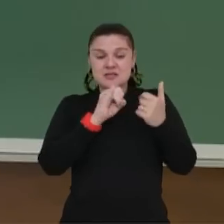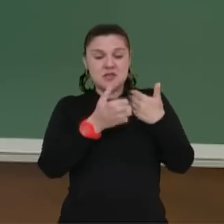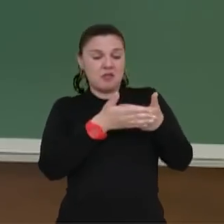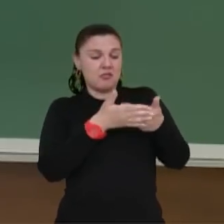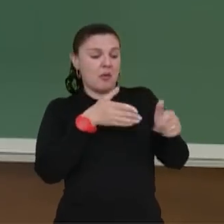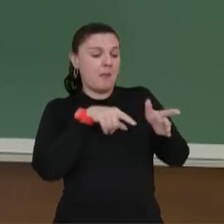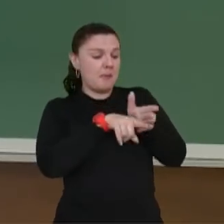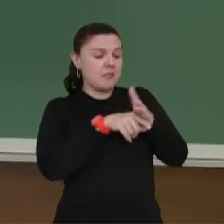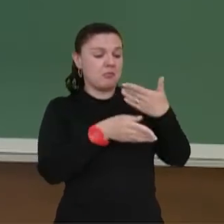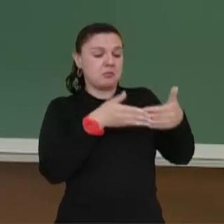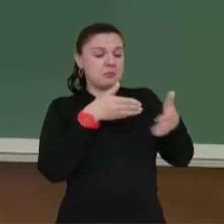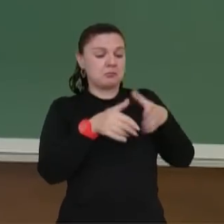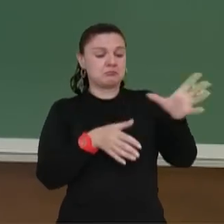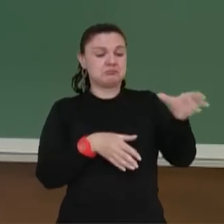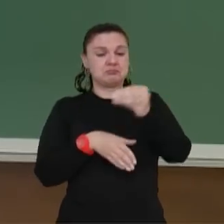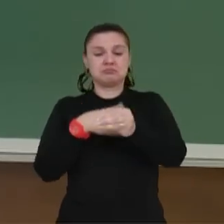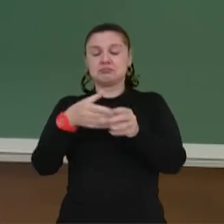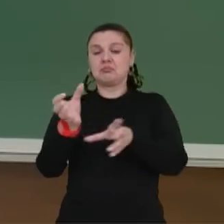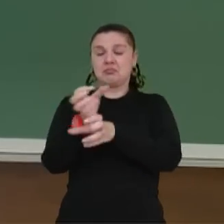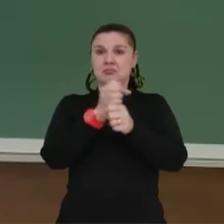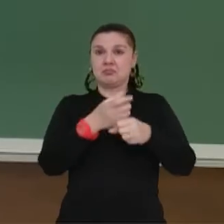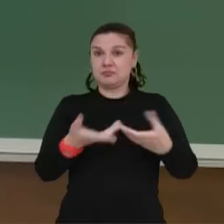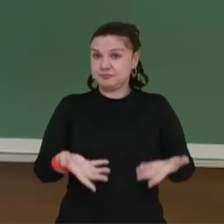fatos aleatórios, ou seja, vai pegar qualquer coisa,